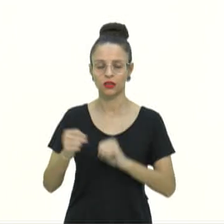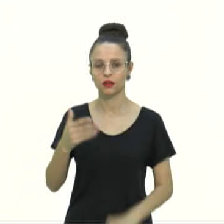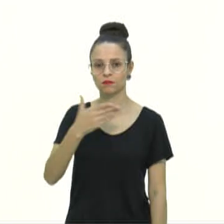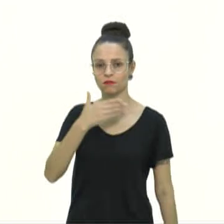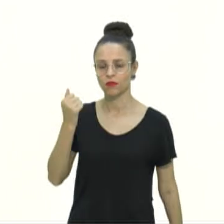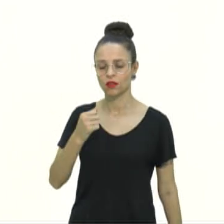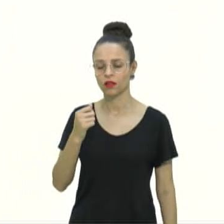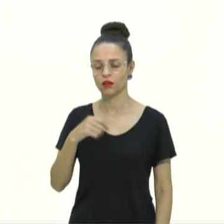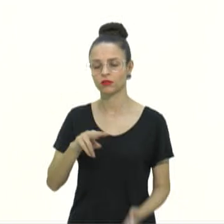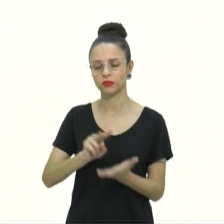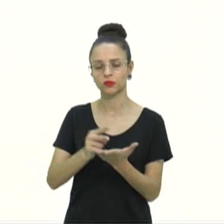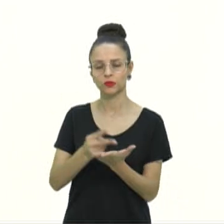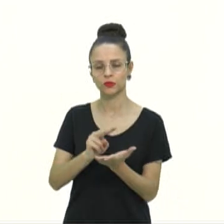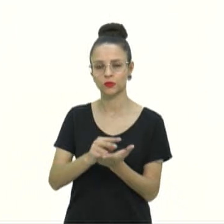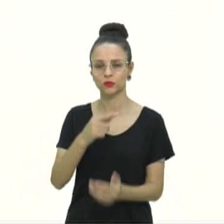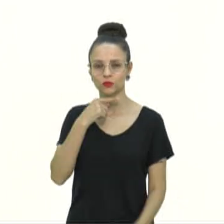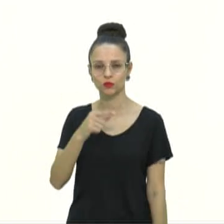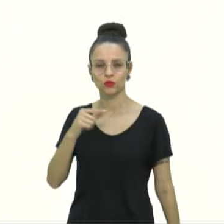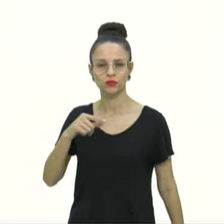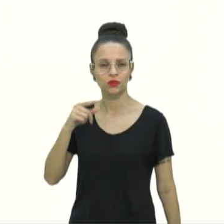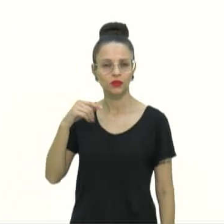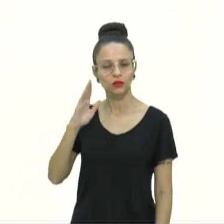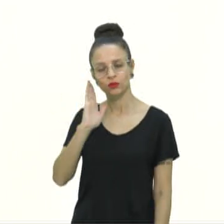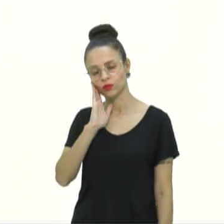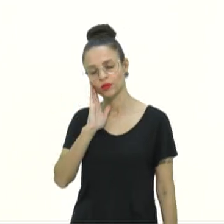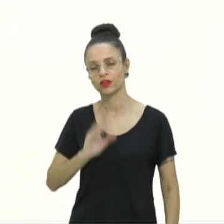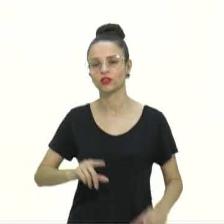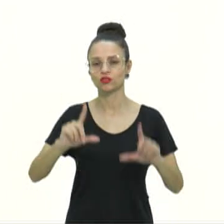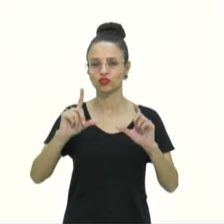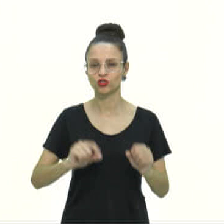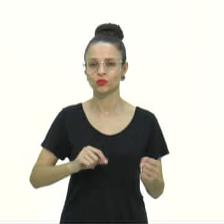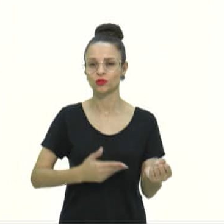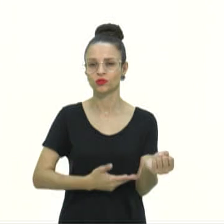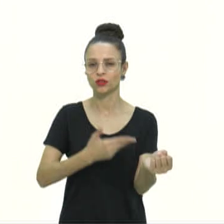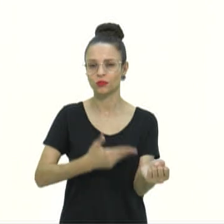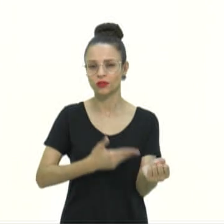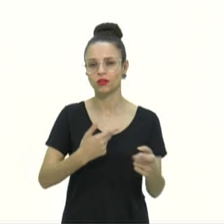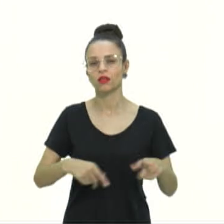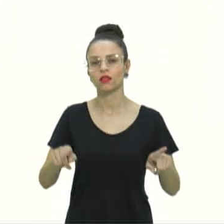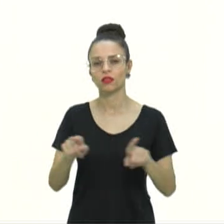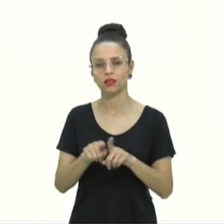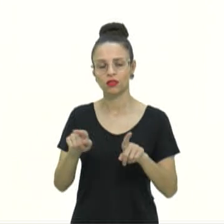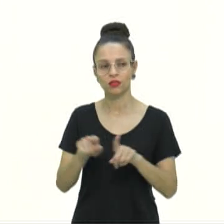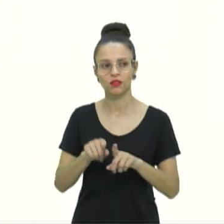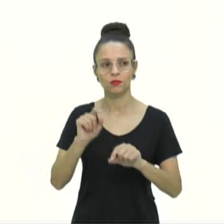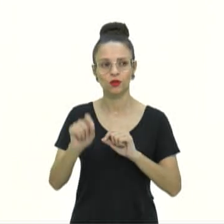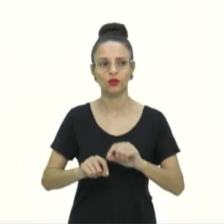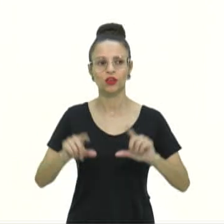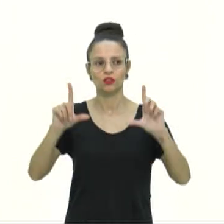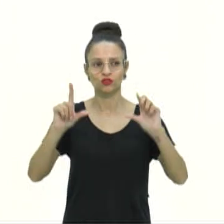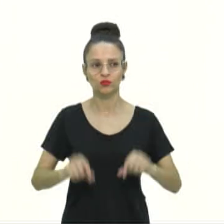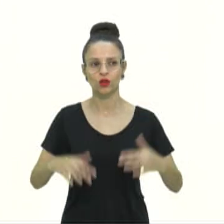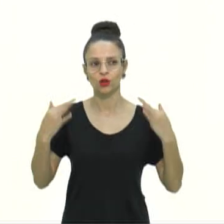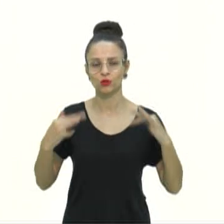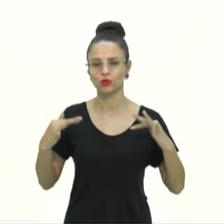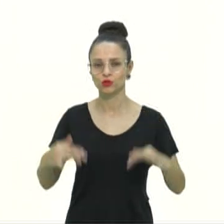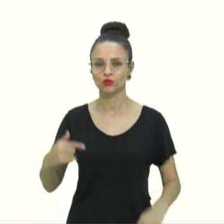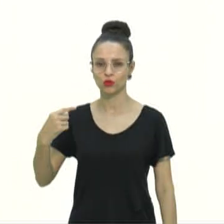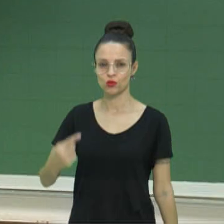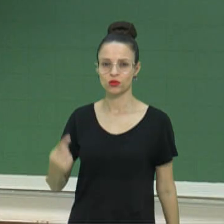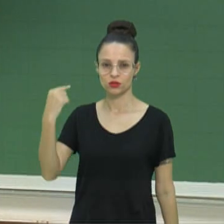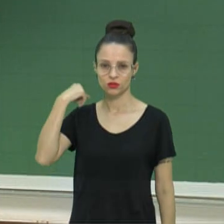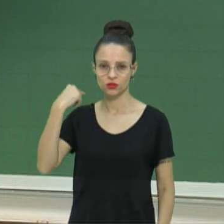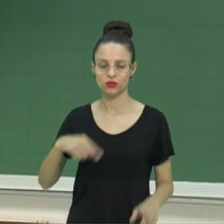insônia, redução da pressão arterial e diminuição das dores lombares, né? Então, durante o exercício, a